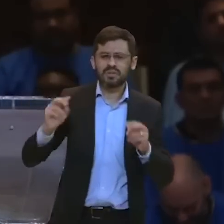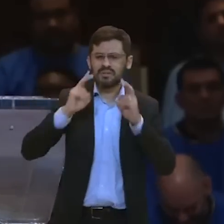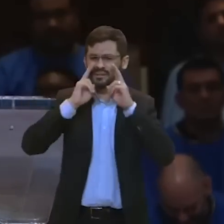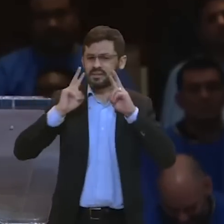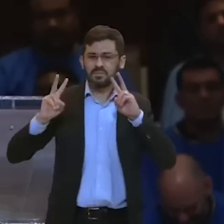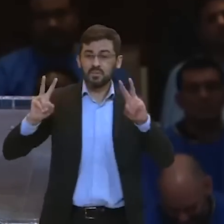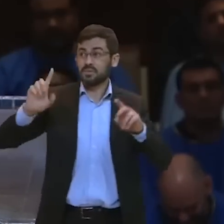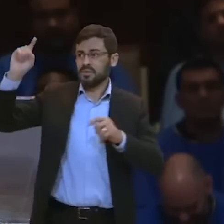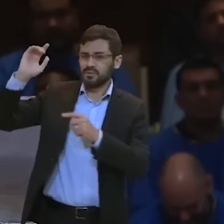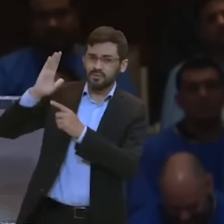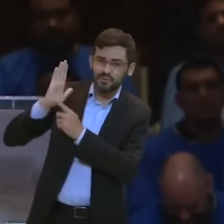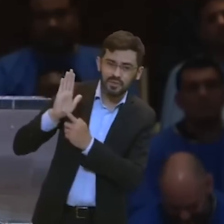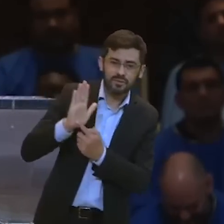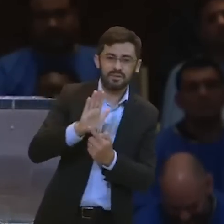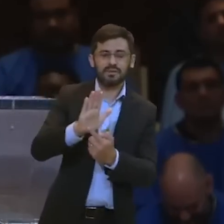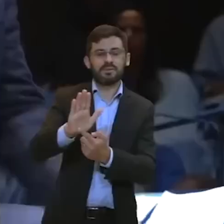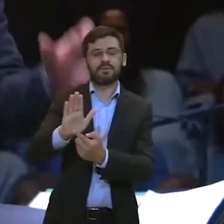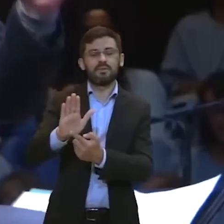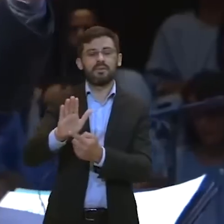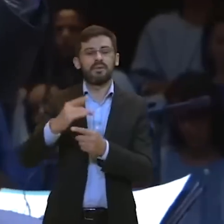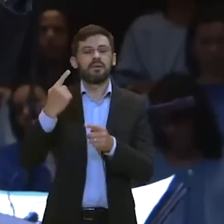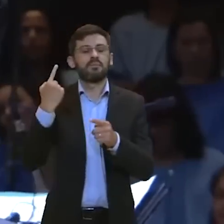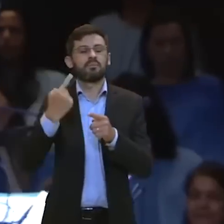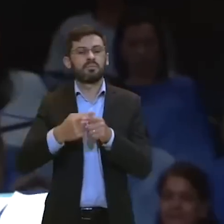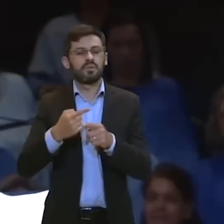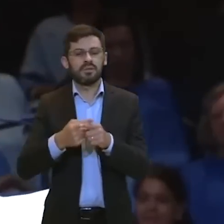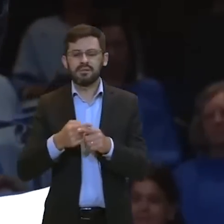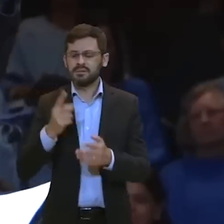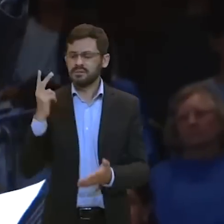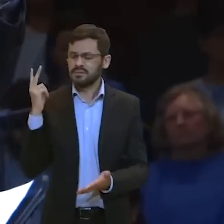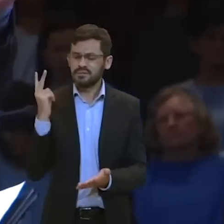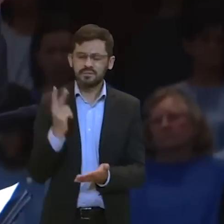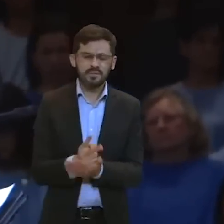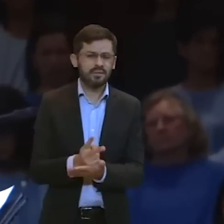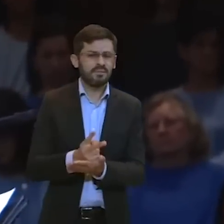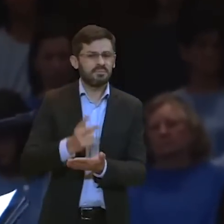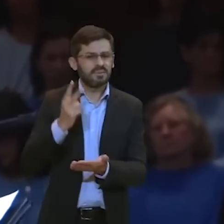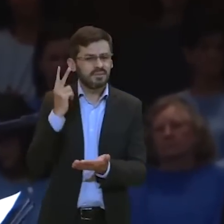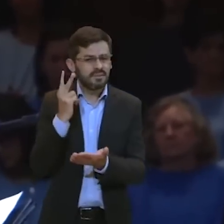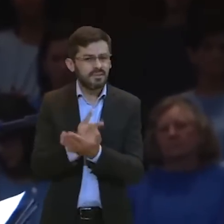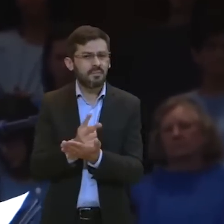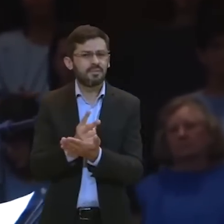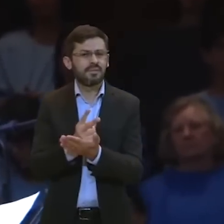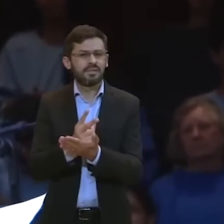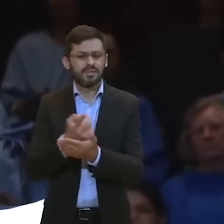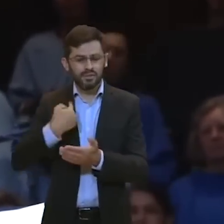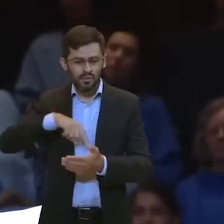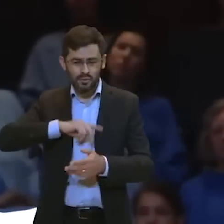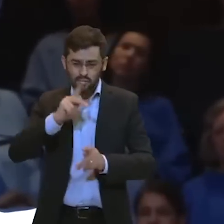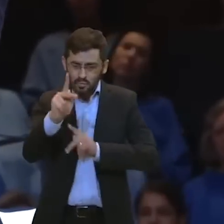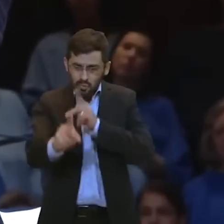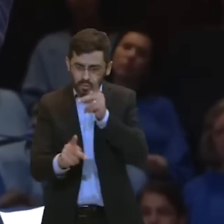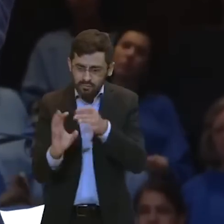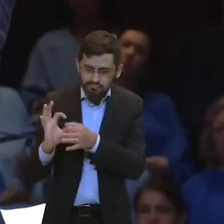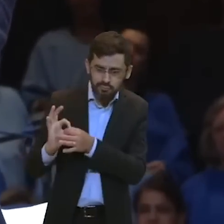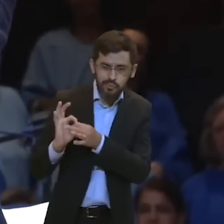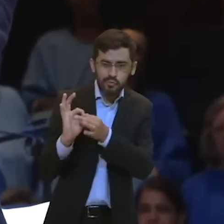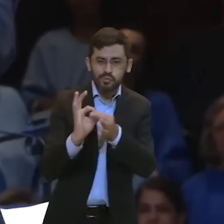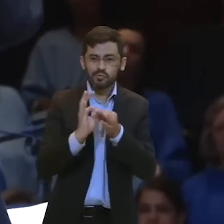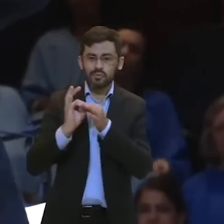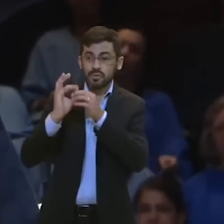do Senhor, porque sempre que nós estamos no meio do povo de Deus,